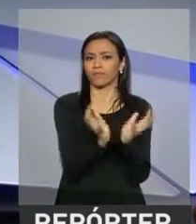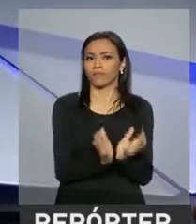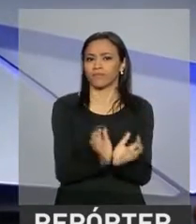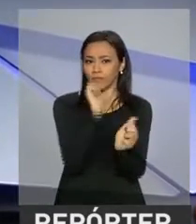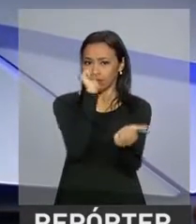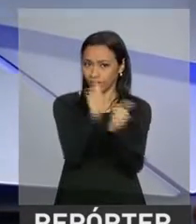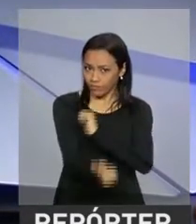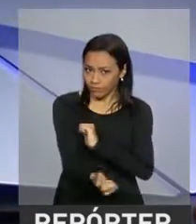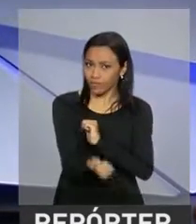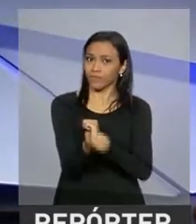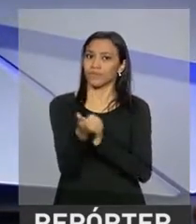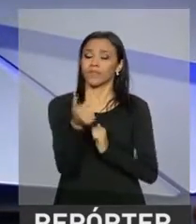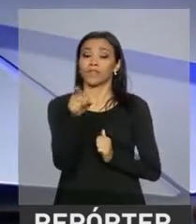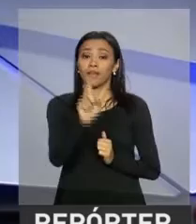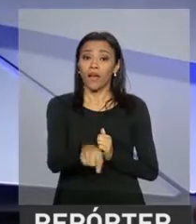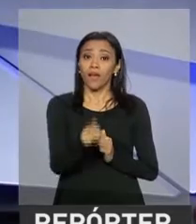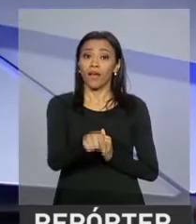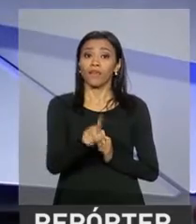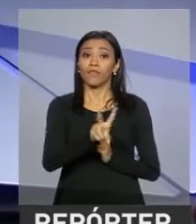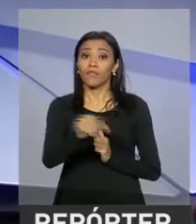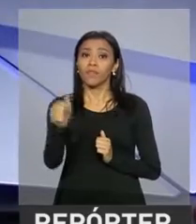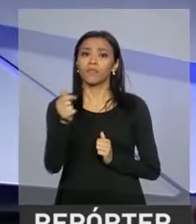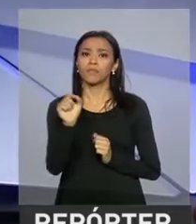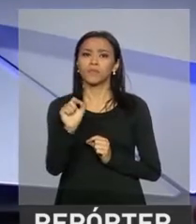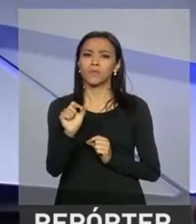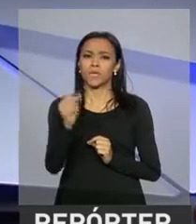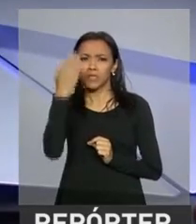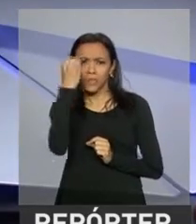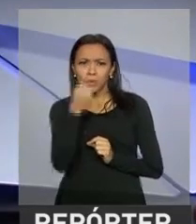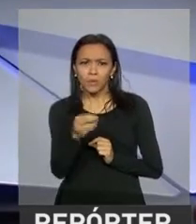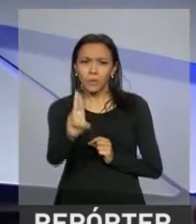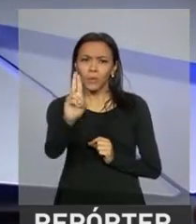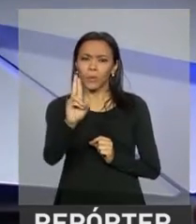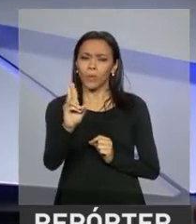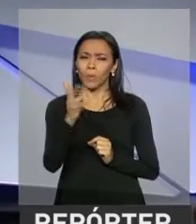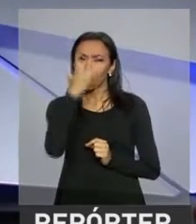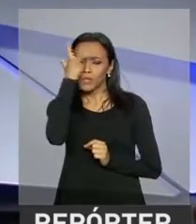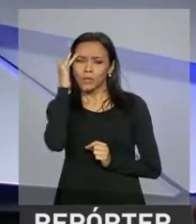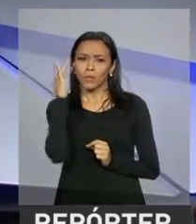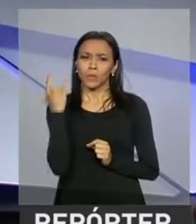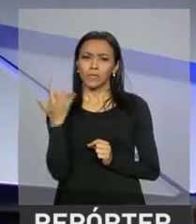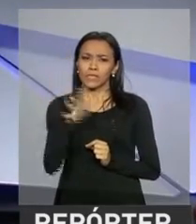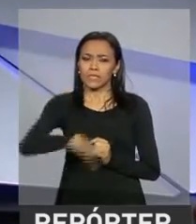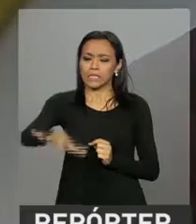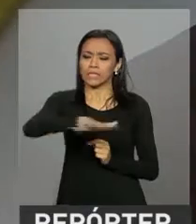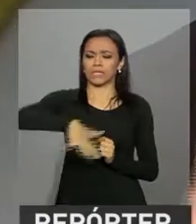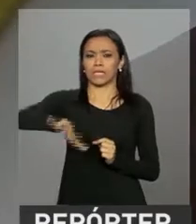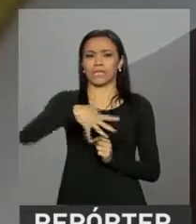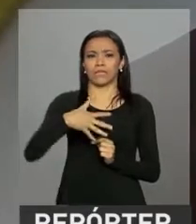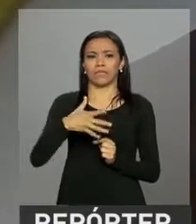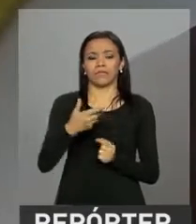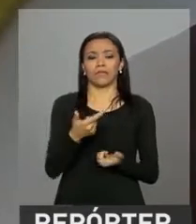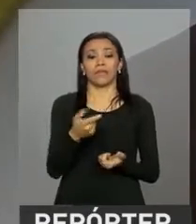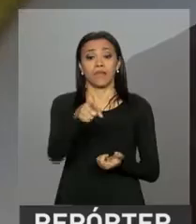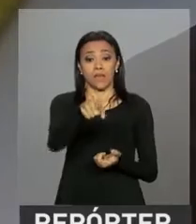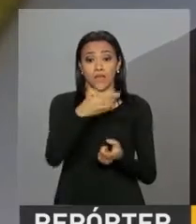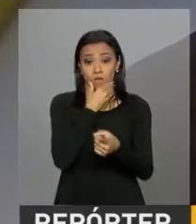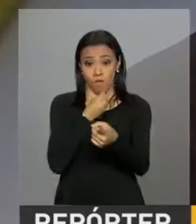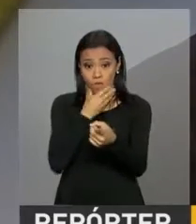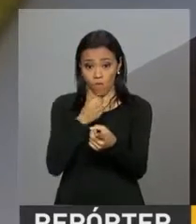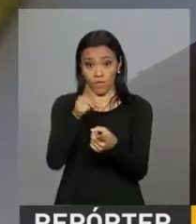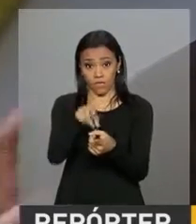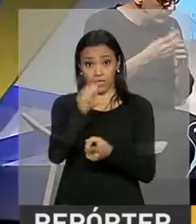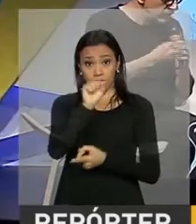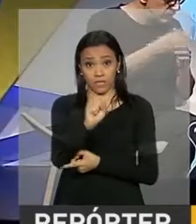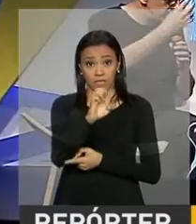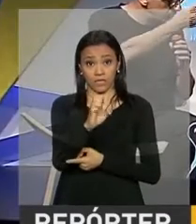mais inéditas para nós. Vamos produzir doutores, de repente, em canoagem e badminton. Sérgio Rodrigues, autor de O